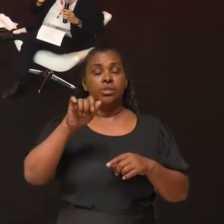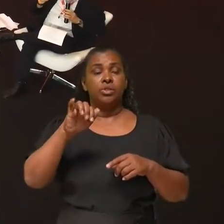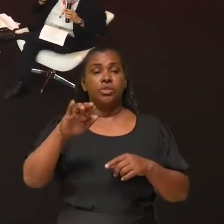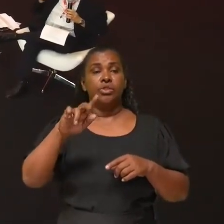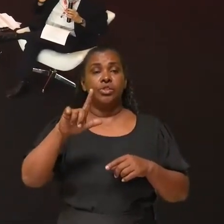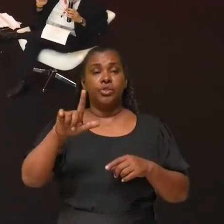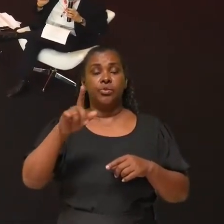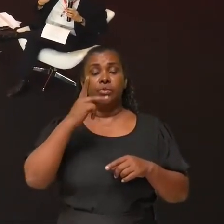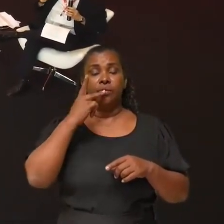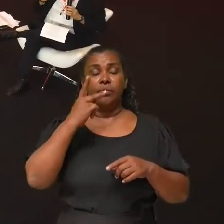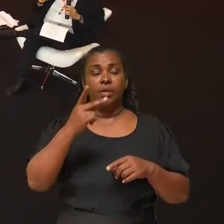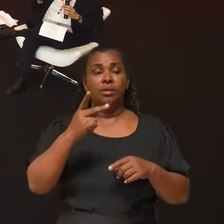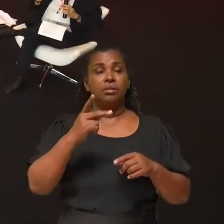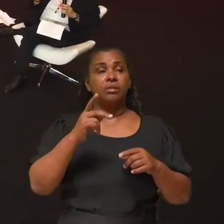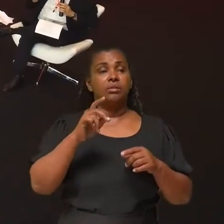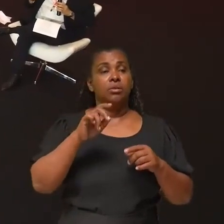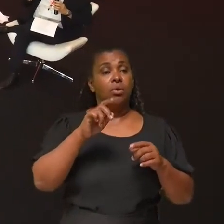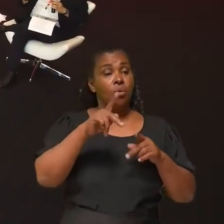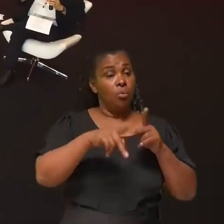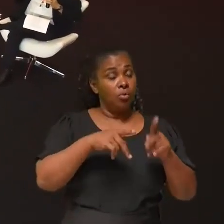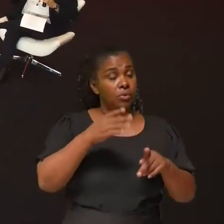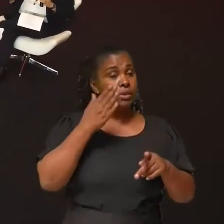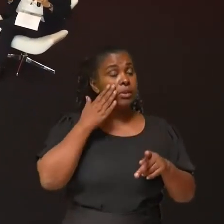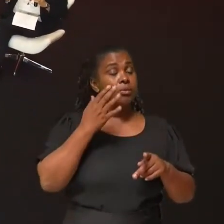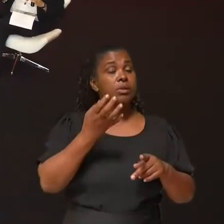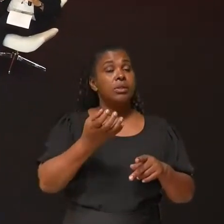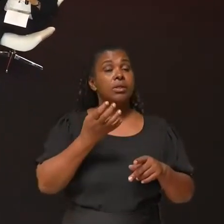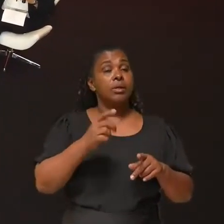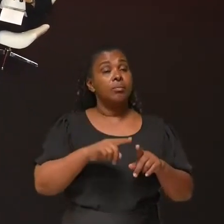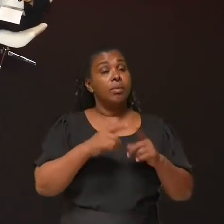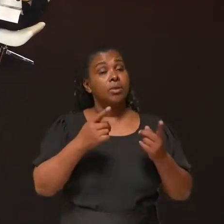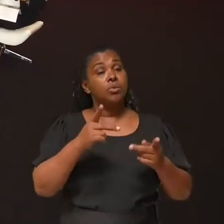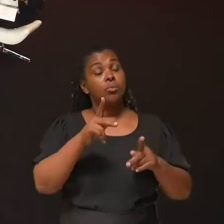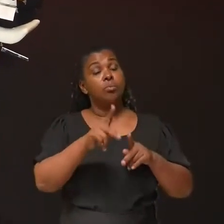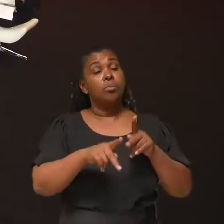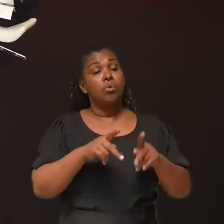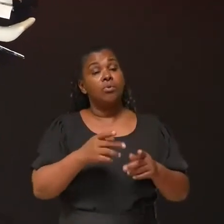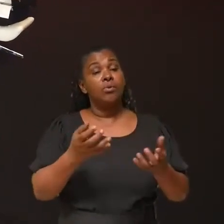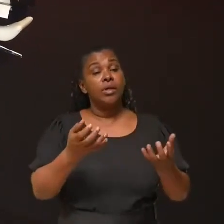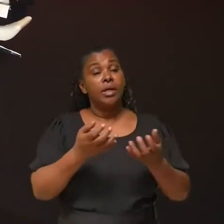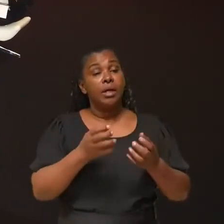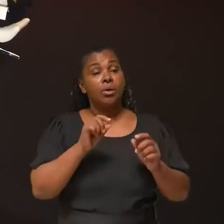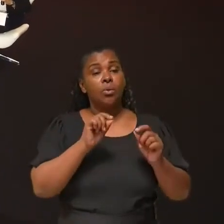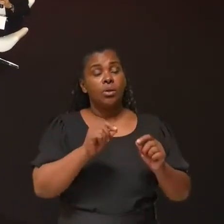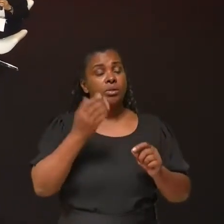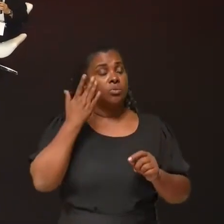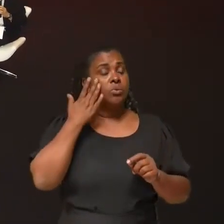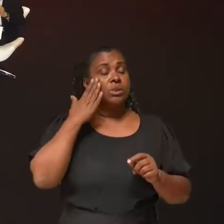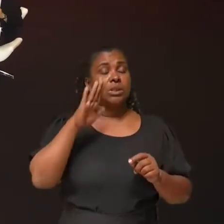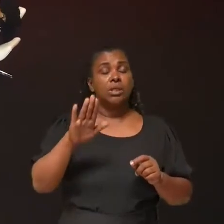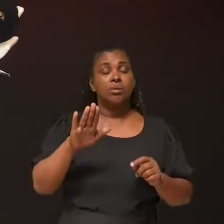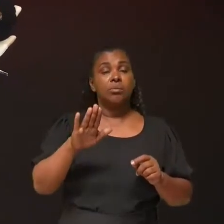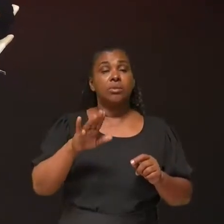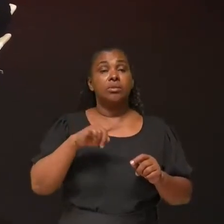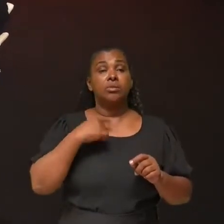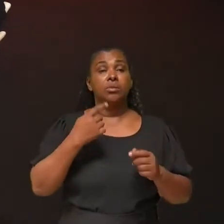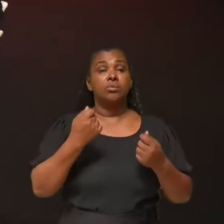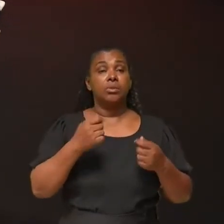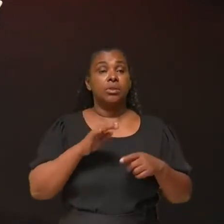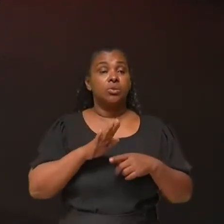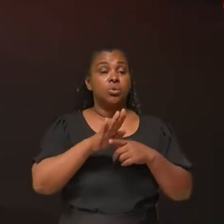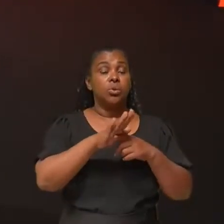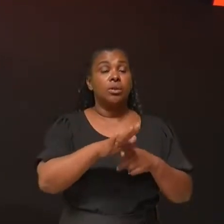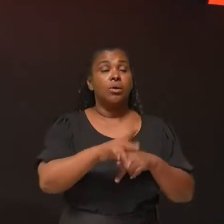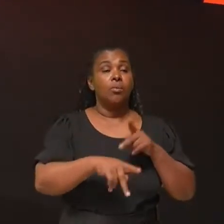povo sabe o que quer, mas o povo também quer o que não sabe. A gente precisa ajudar a população a ter o que ela